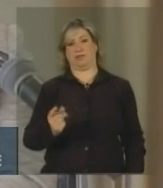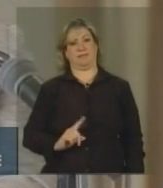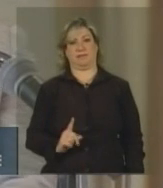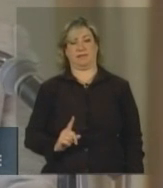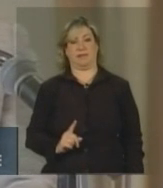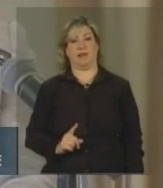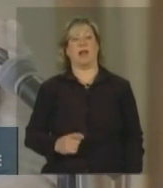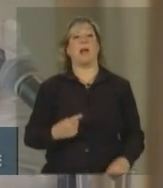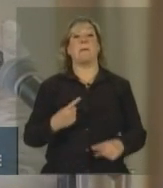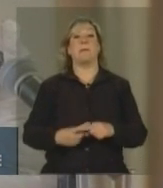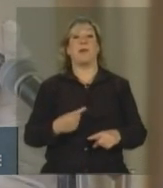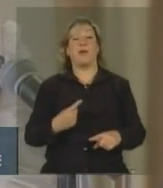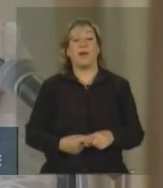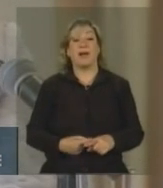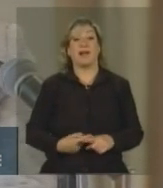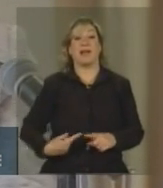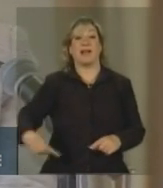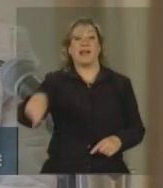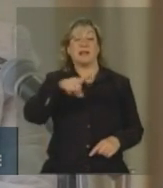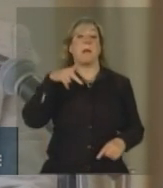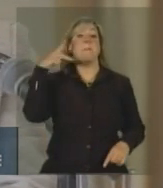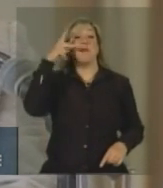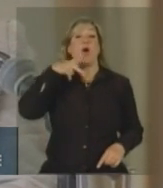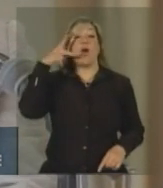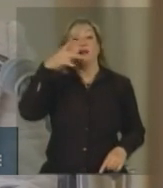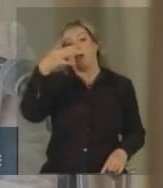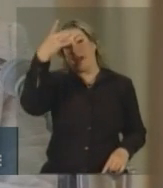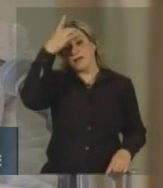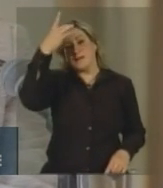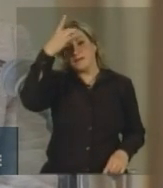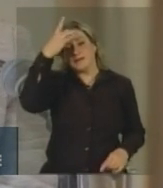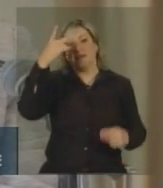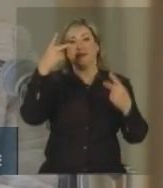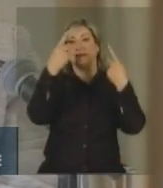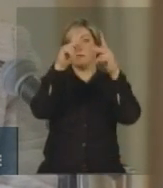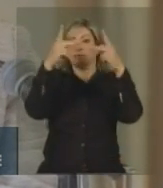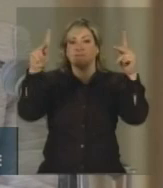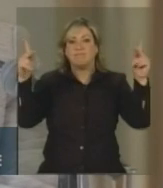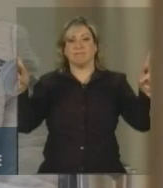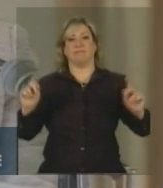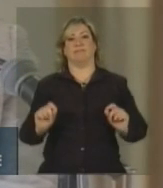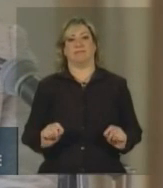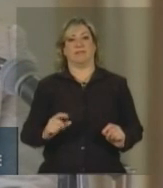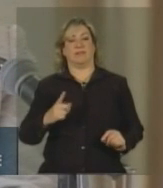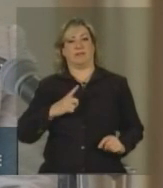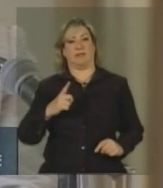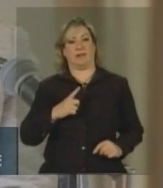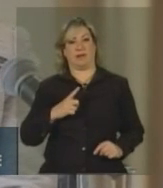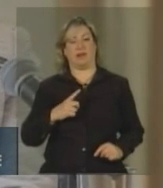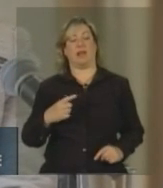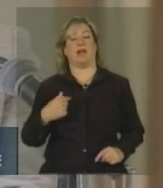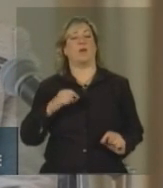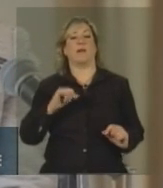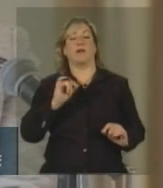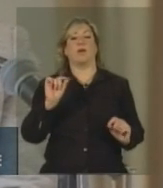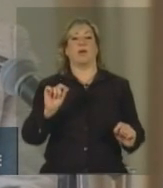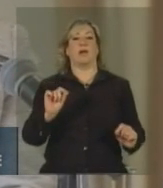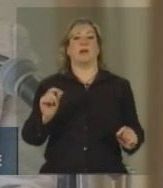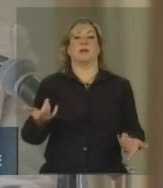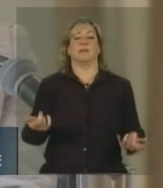por concepção política e por, eu diria, necessidade de